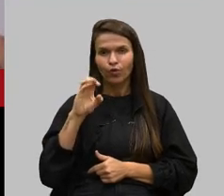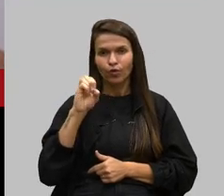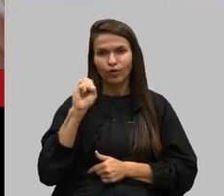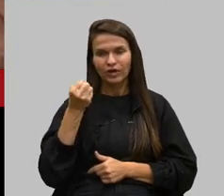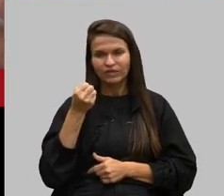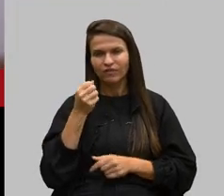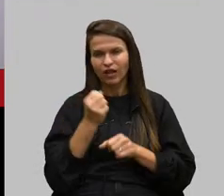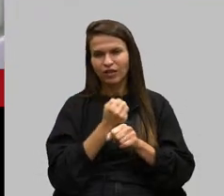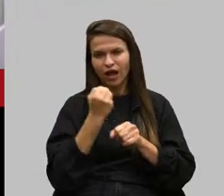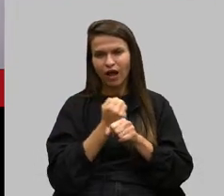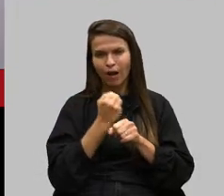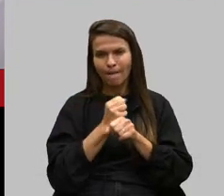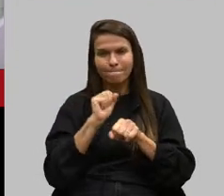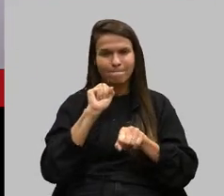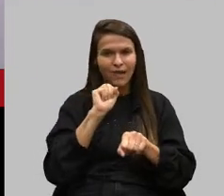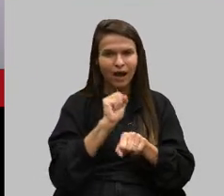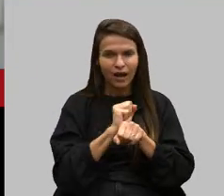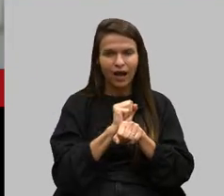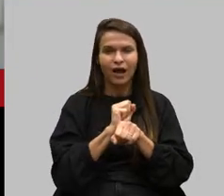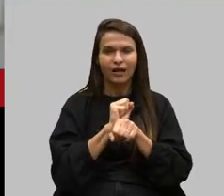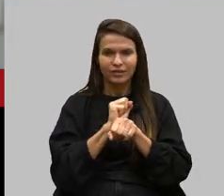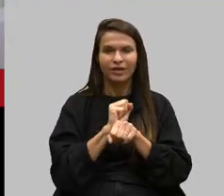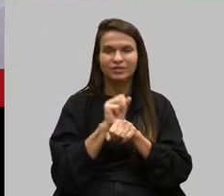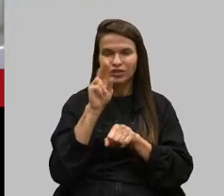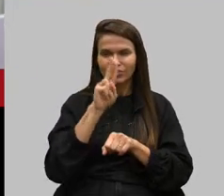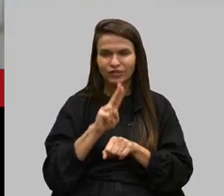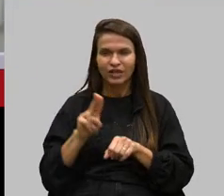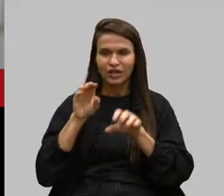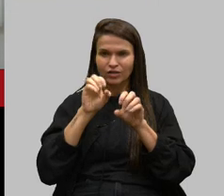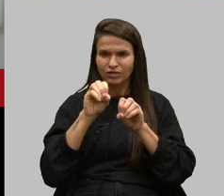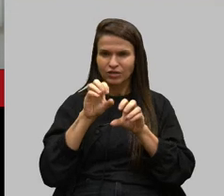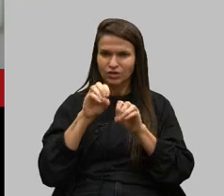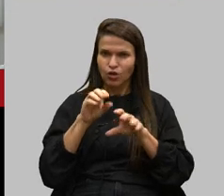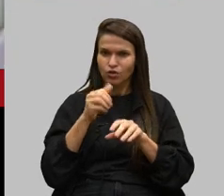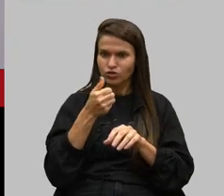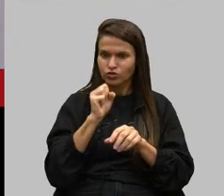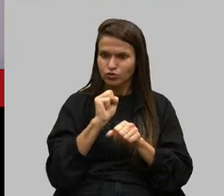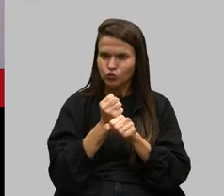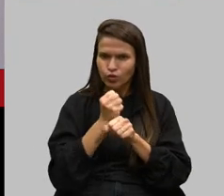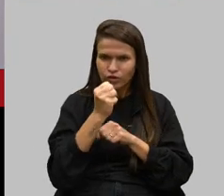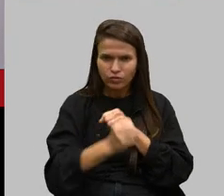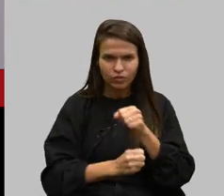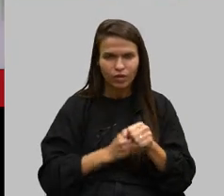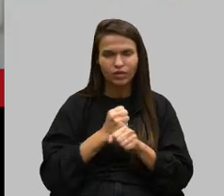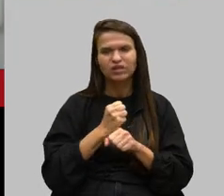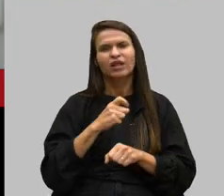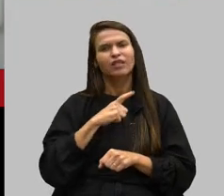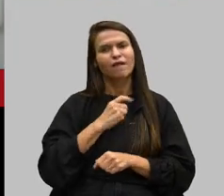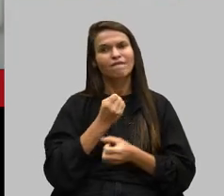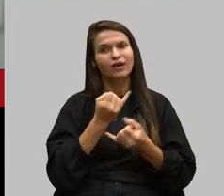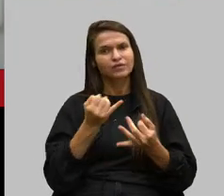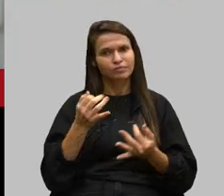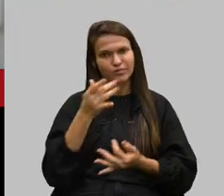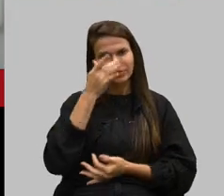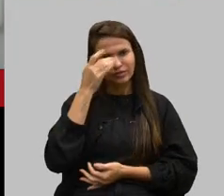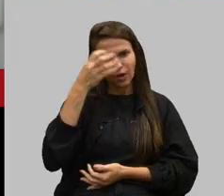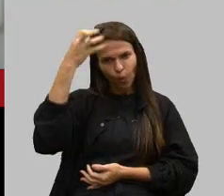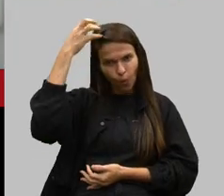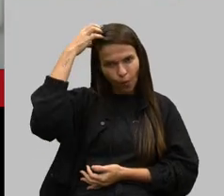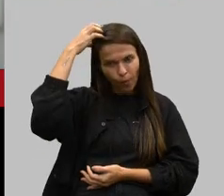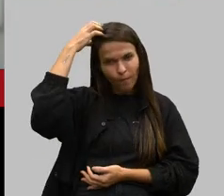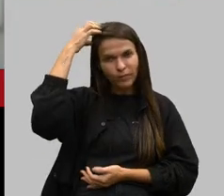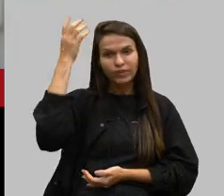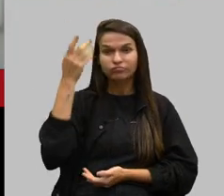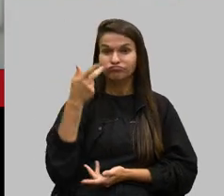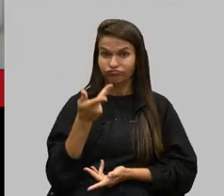nas universidades na educação nesses 18 anos tem mu que tem culpa aí no cartório Inclusive